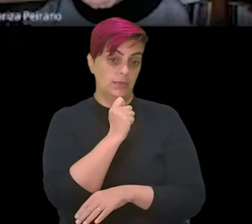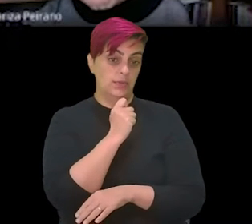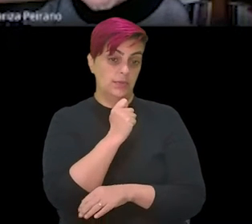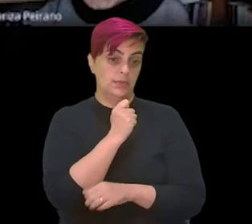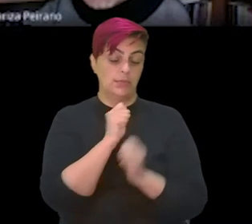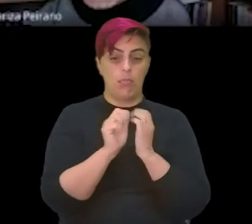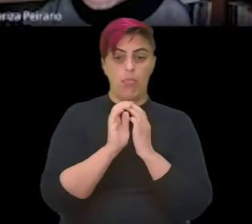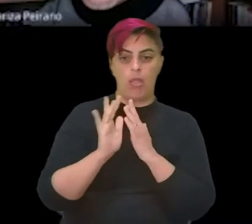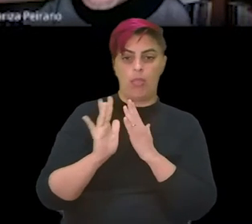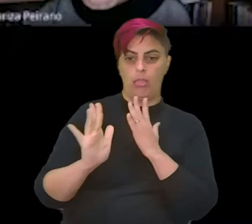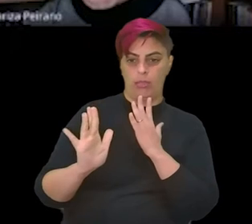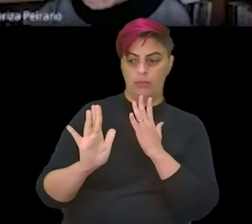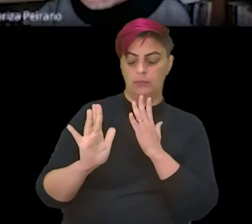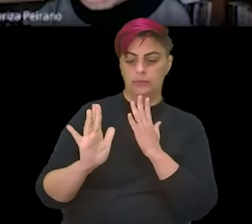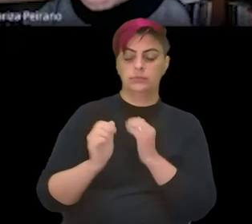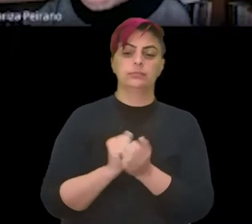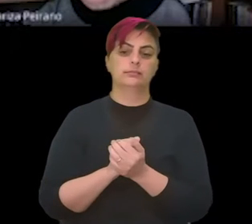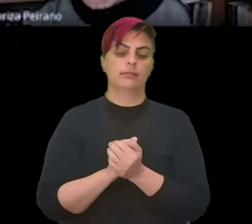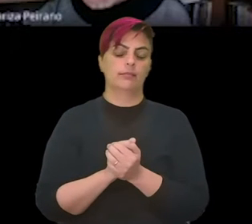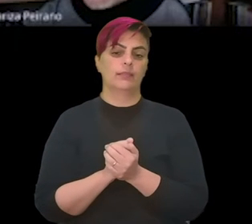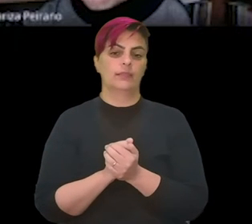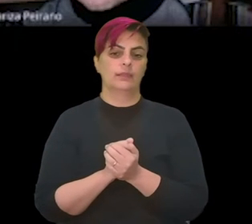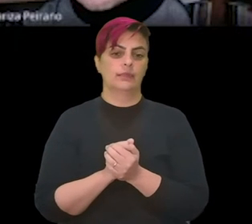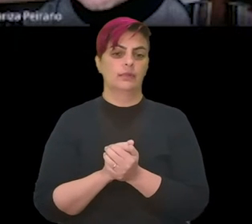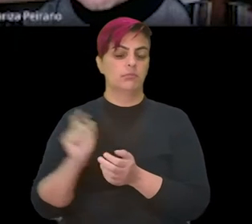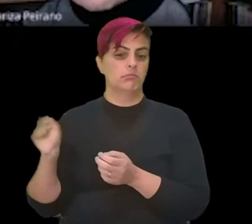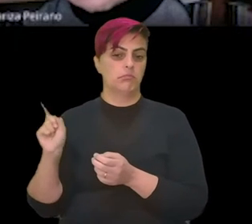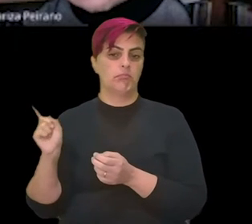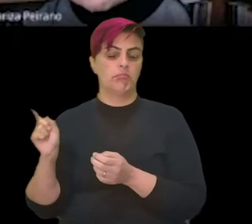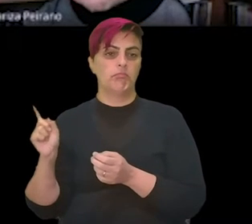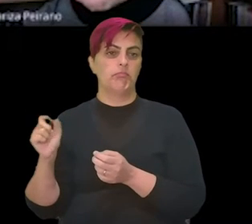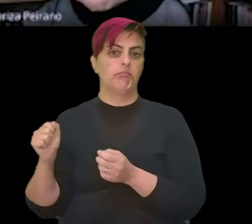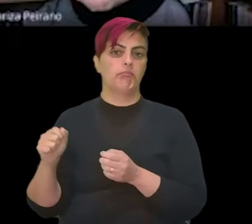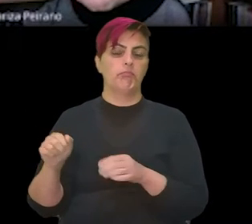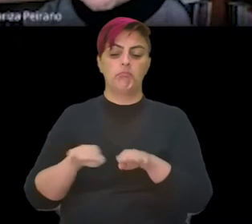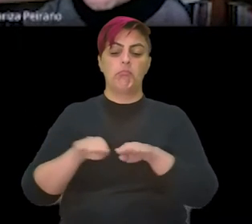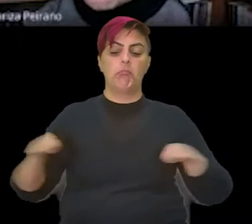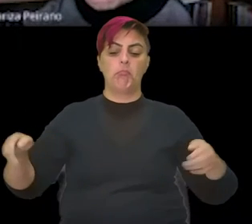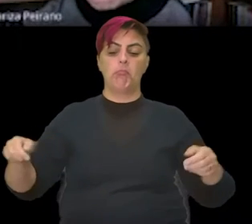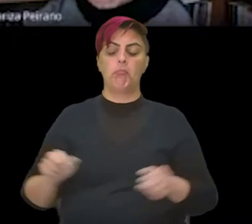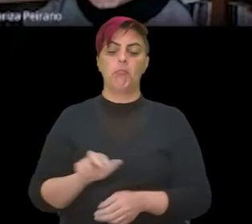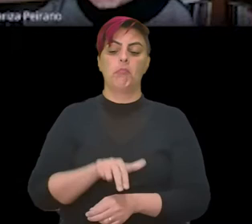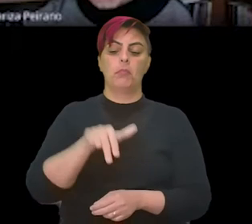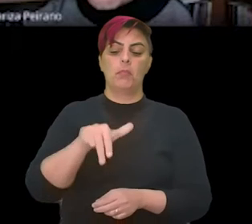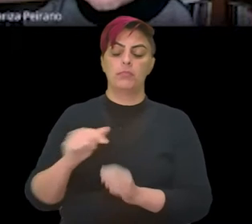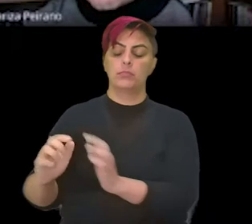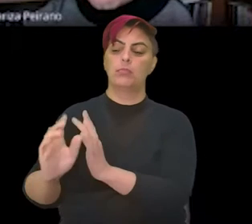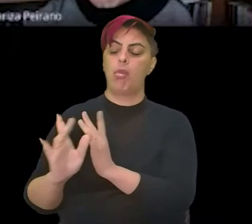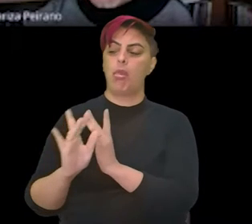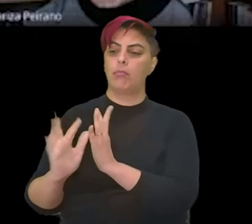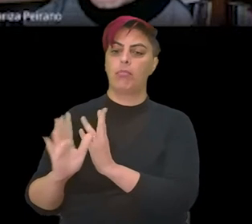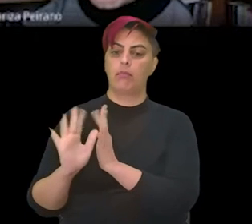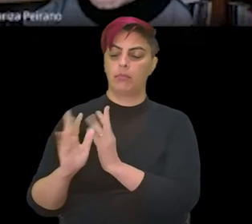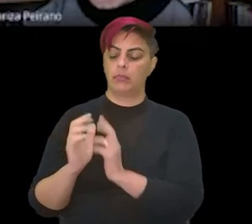com uma fila de nativos, um por um, e ele ficava na varanda e um por um ia chegando e ia